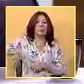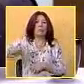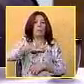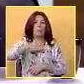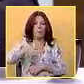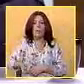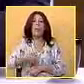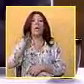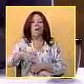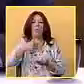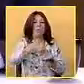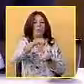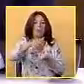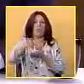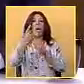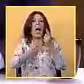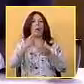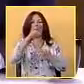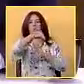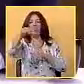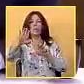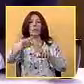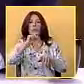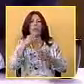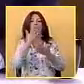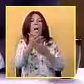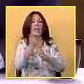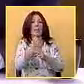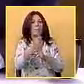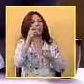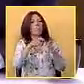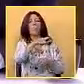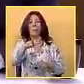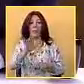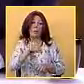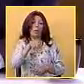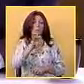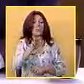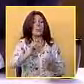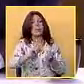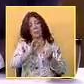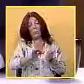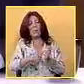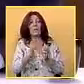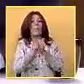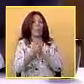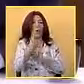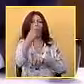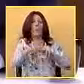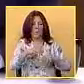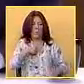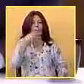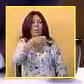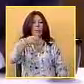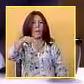a menosprezar algumas das situações que dão emprego às pessoas. E isso precisa de mudar. Um deputado do